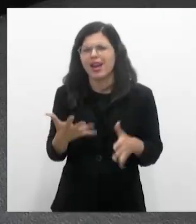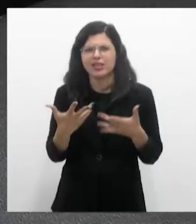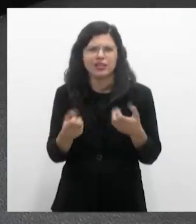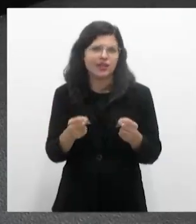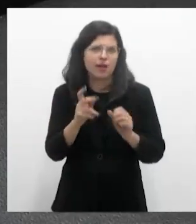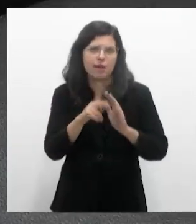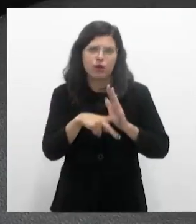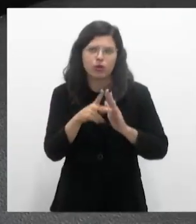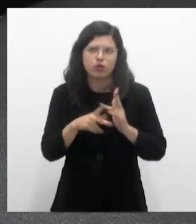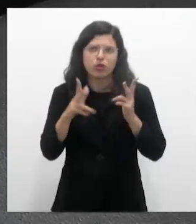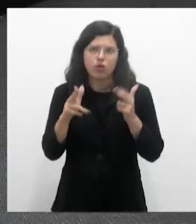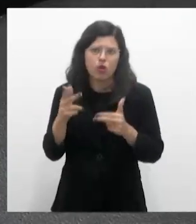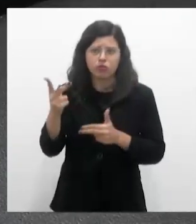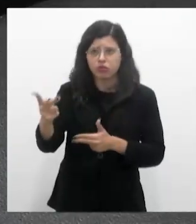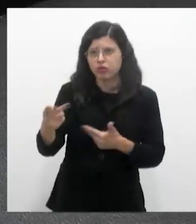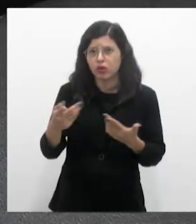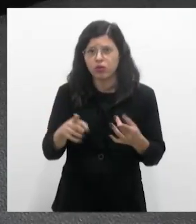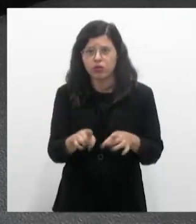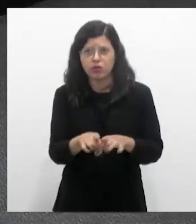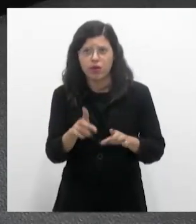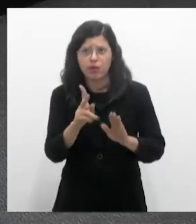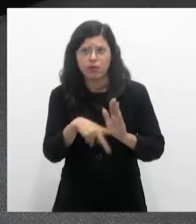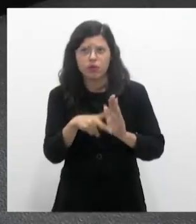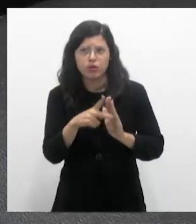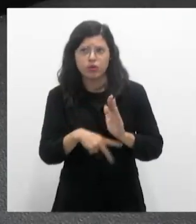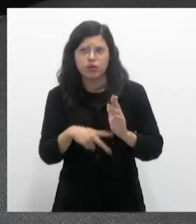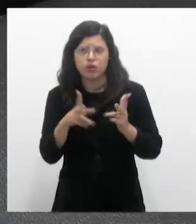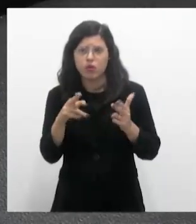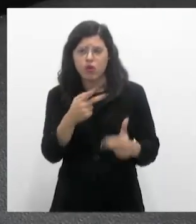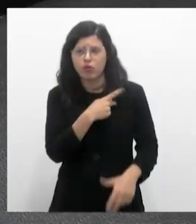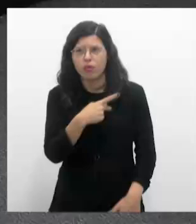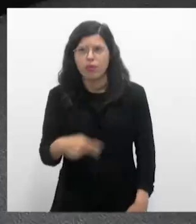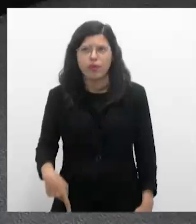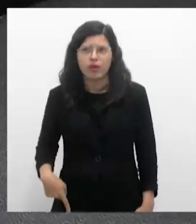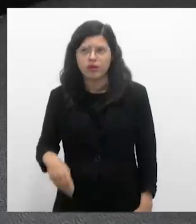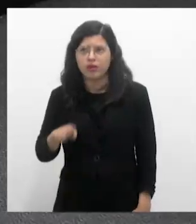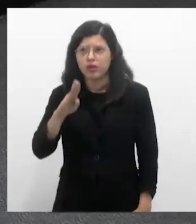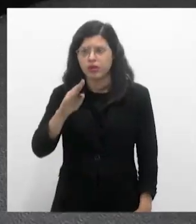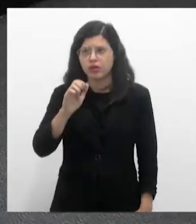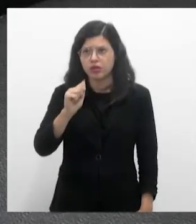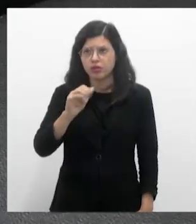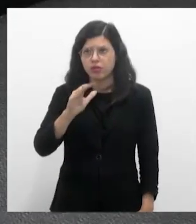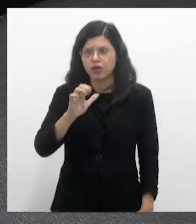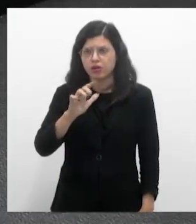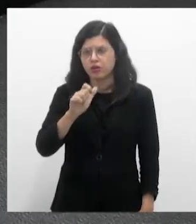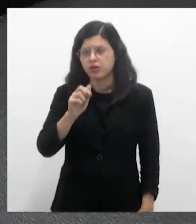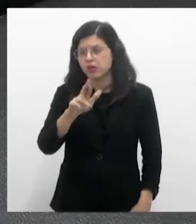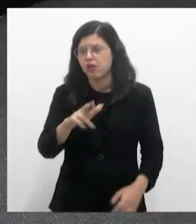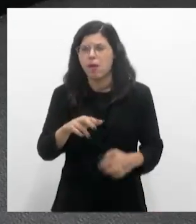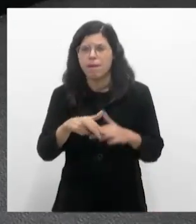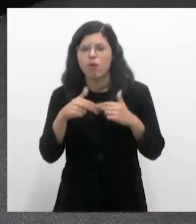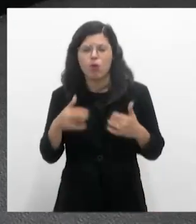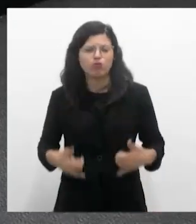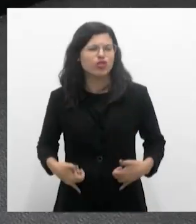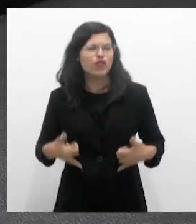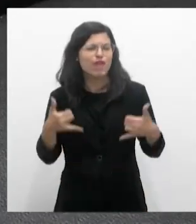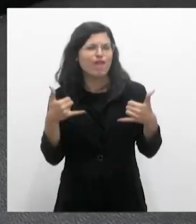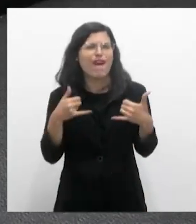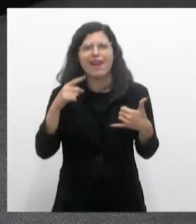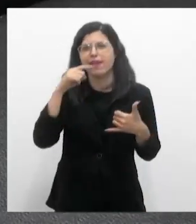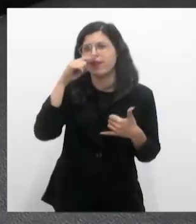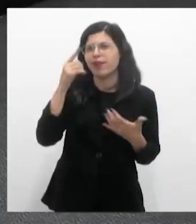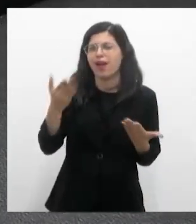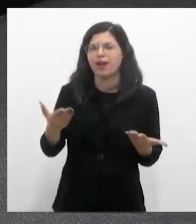a projetos como o do presidente Rodrigo Bacelar, por vaidade, se miscui com